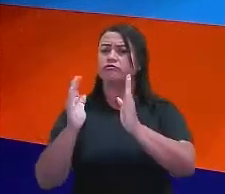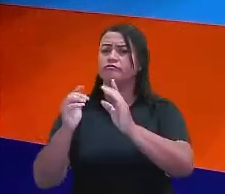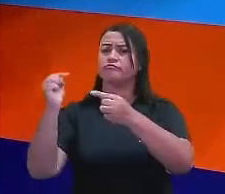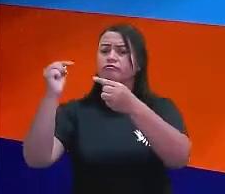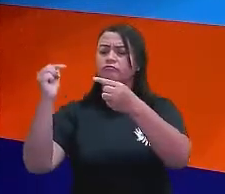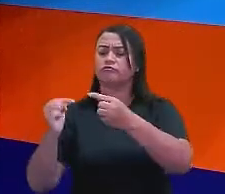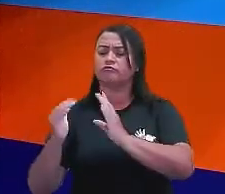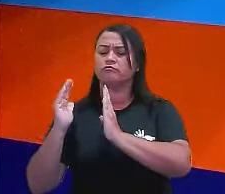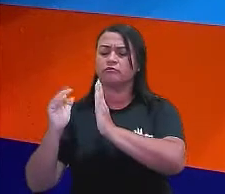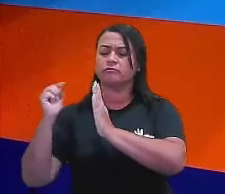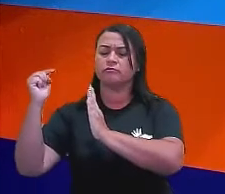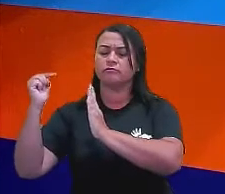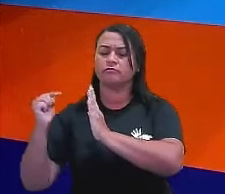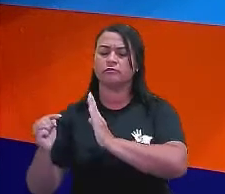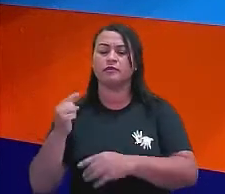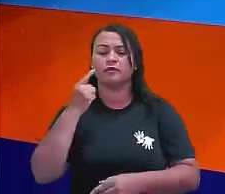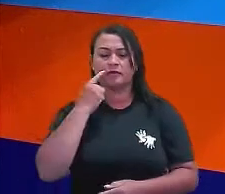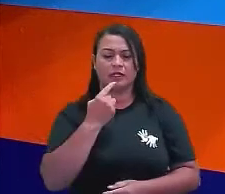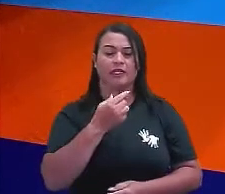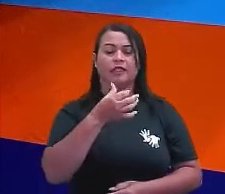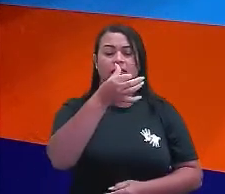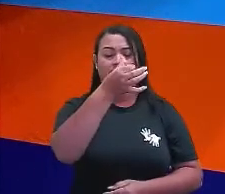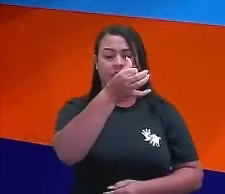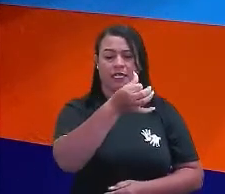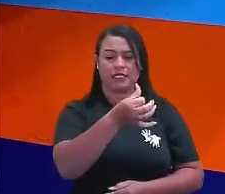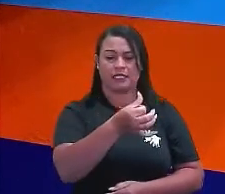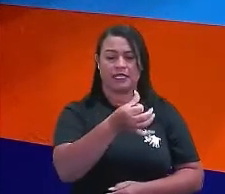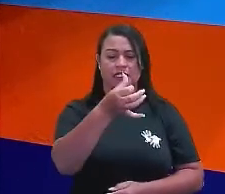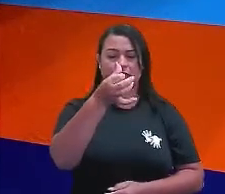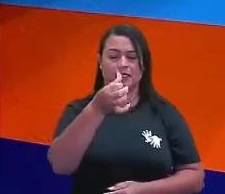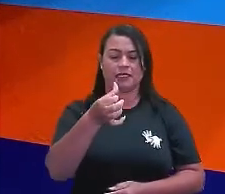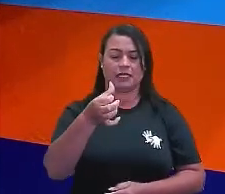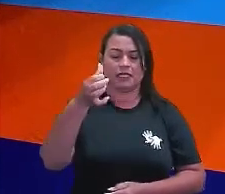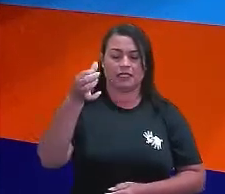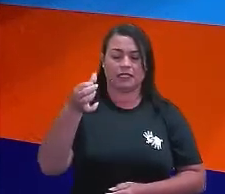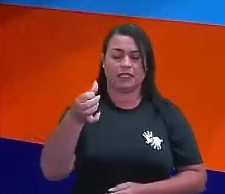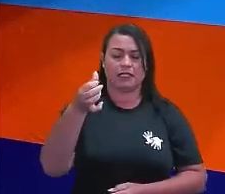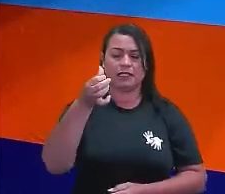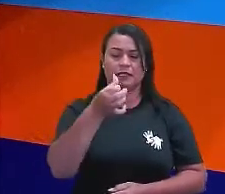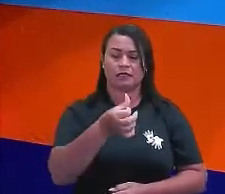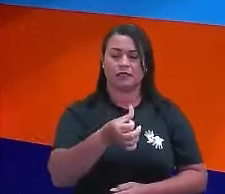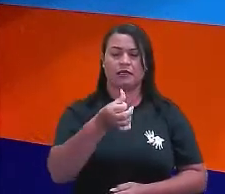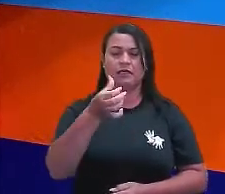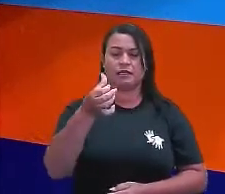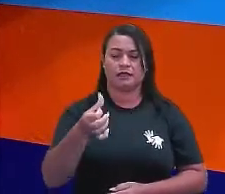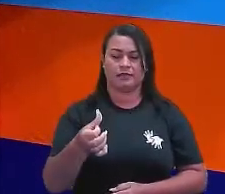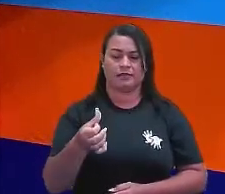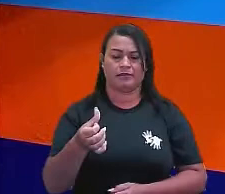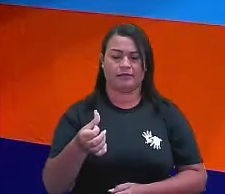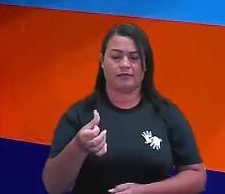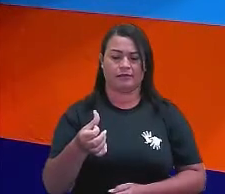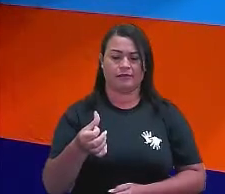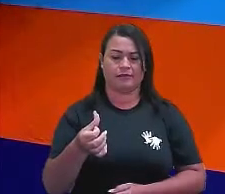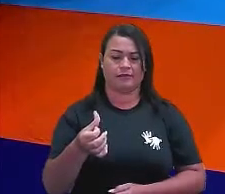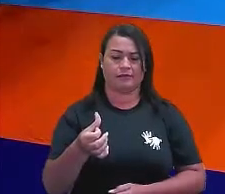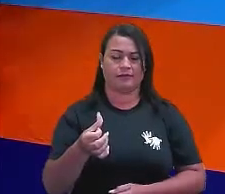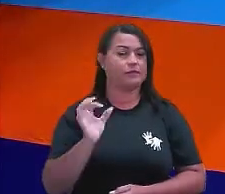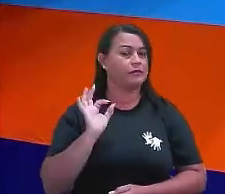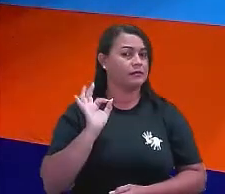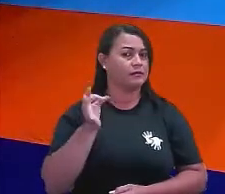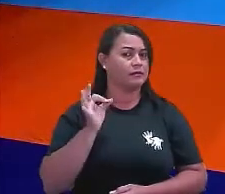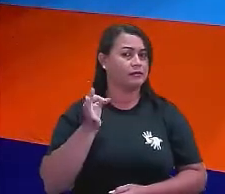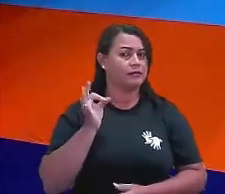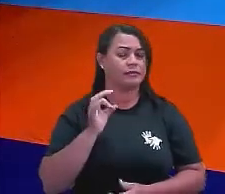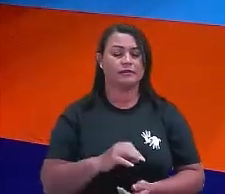aqui, ó, 1, 2, 3, 4, 5, 6. Tem 6 aqui, 6 aqui, 6 aqui, 6 aqui e 6 aqui. Tá